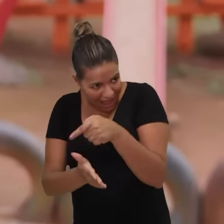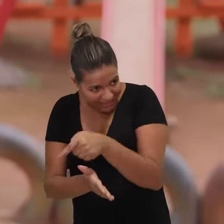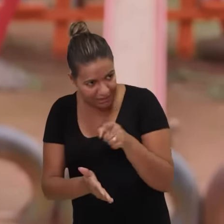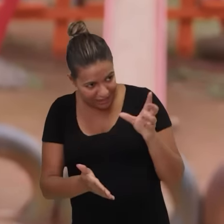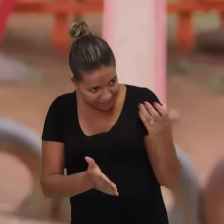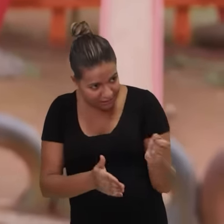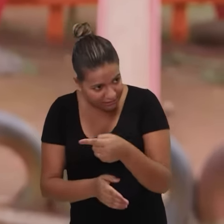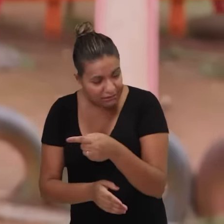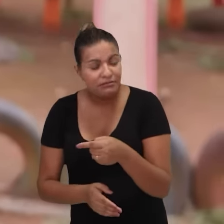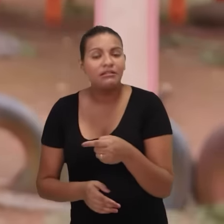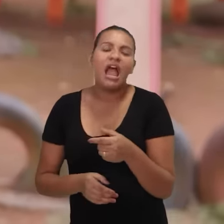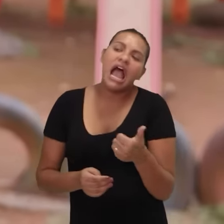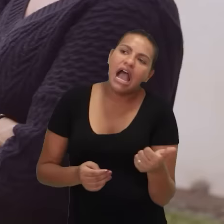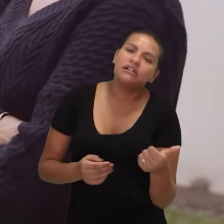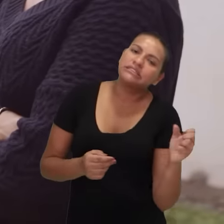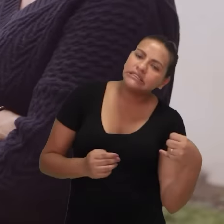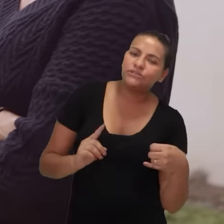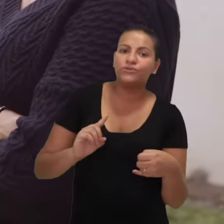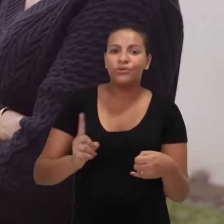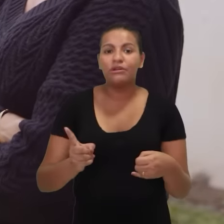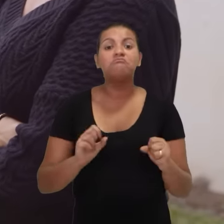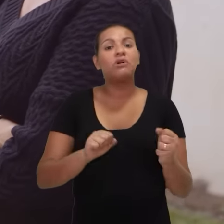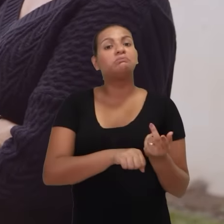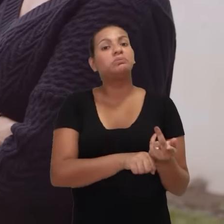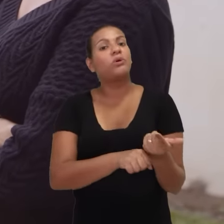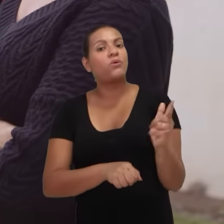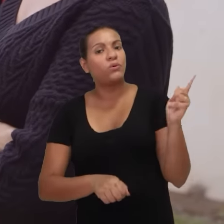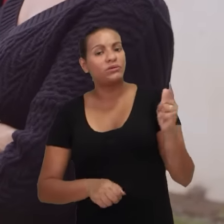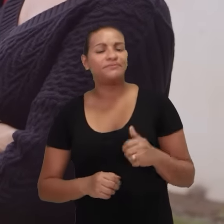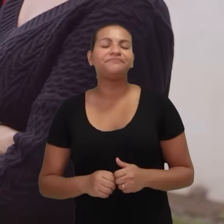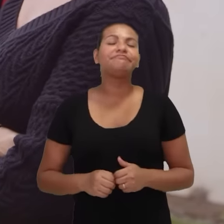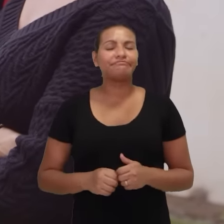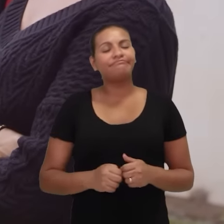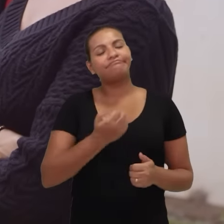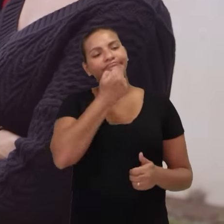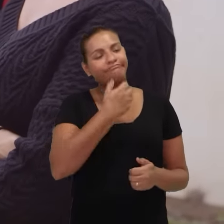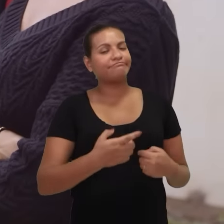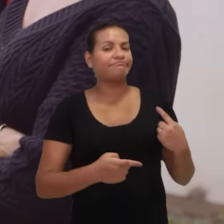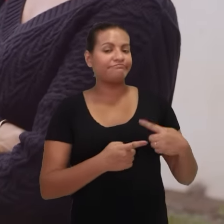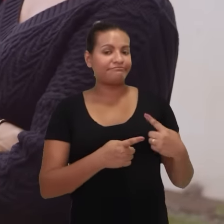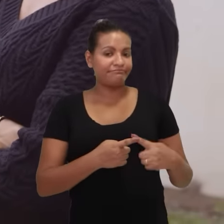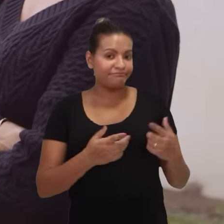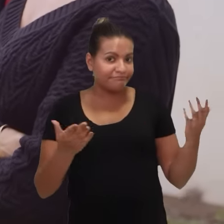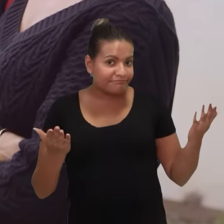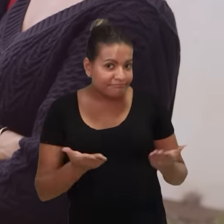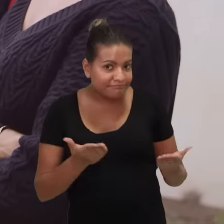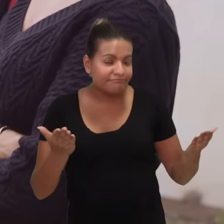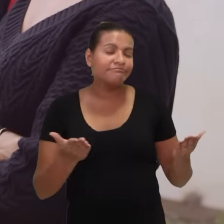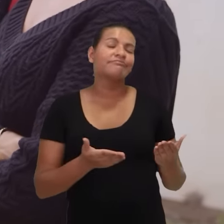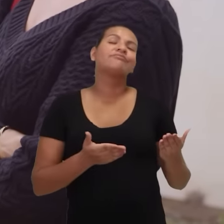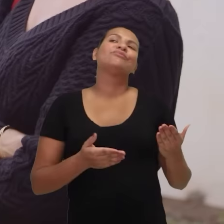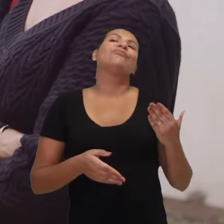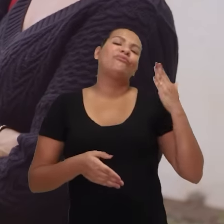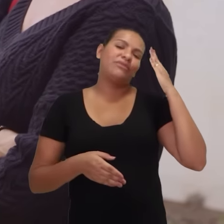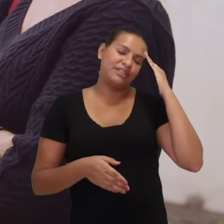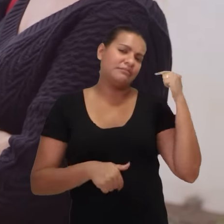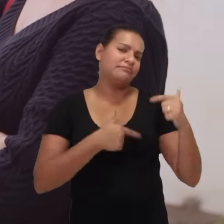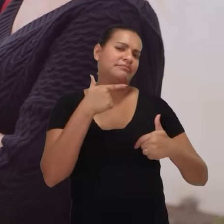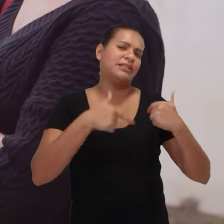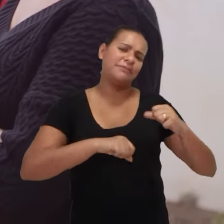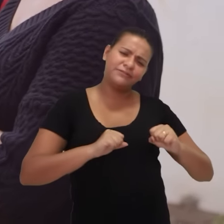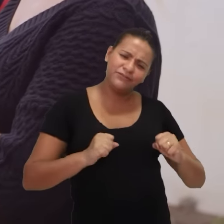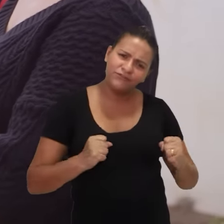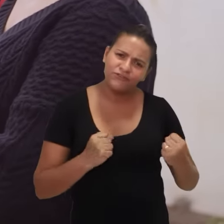serviço chegou para quem mais precisava, né? É reconhecido tanto pelos profissionais quanto pelas famílias, e envolveu